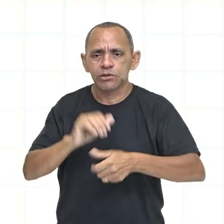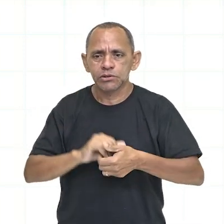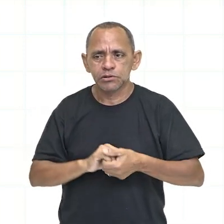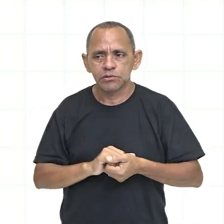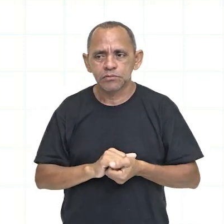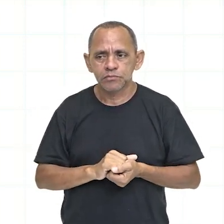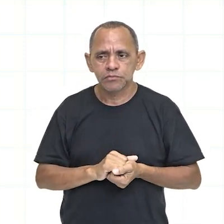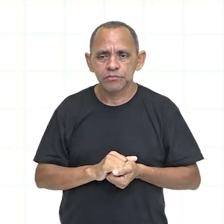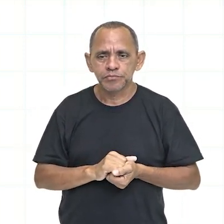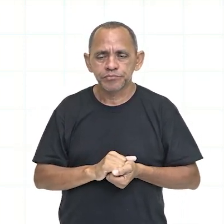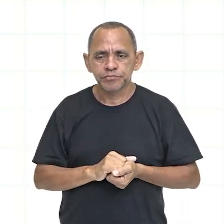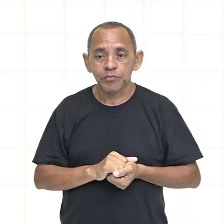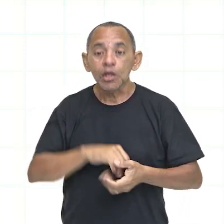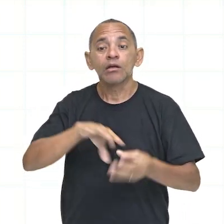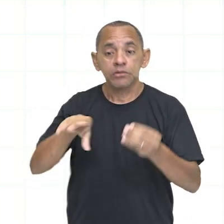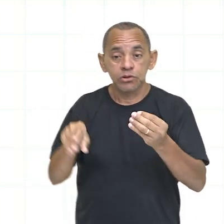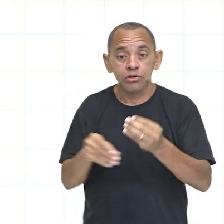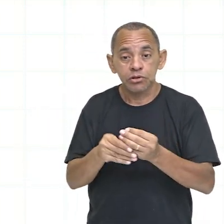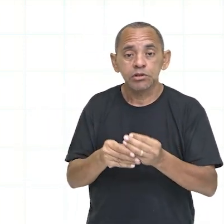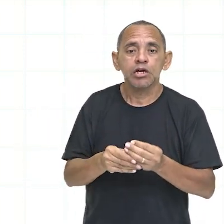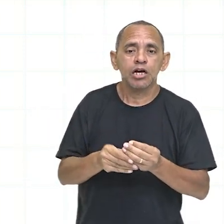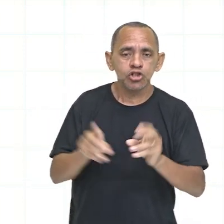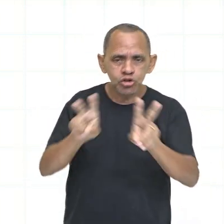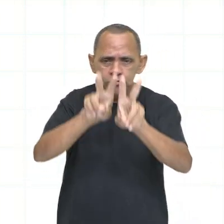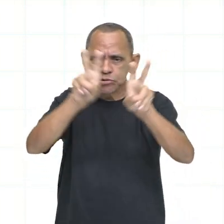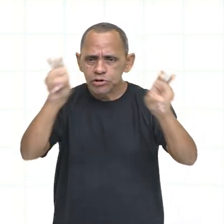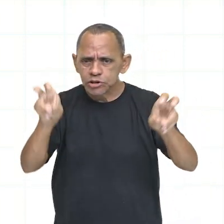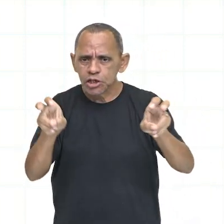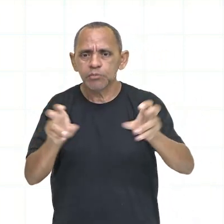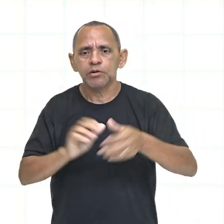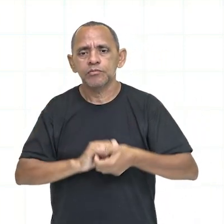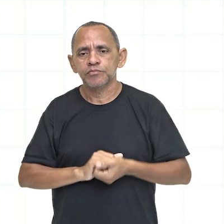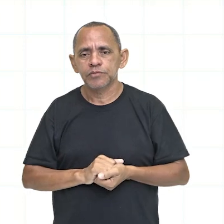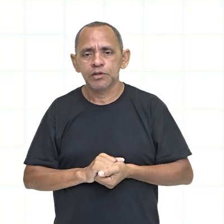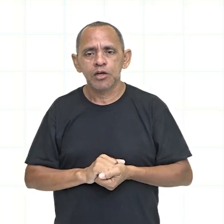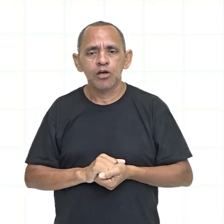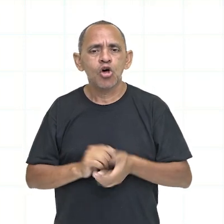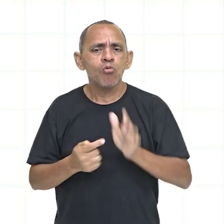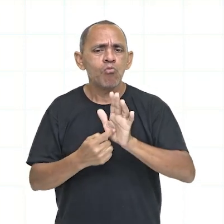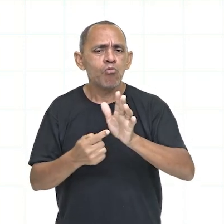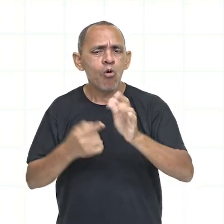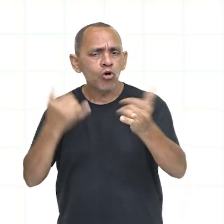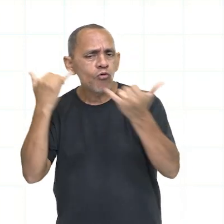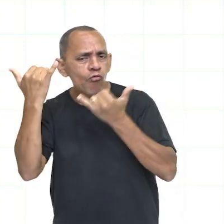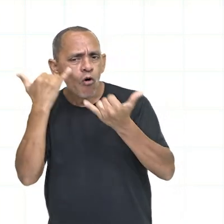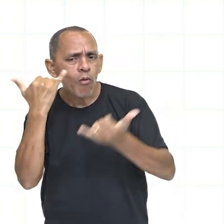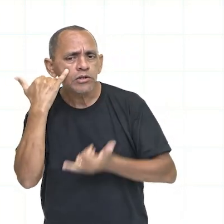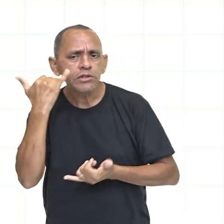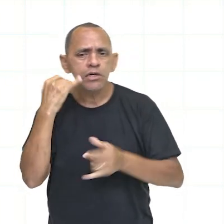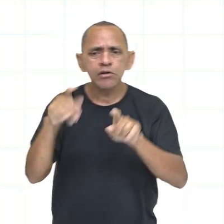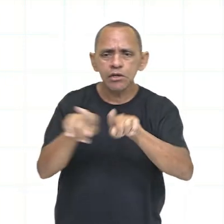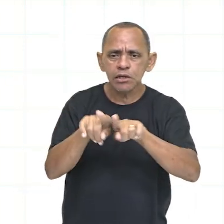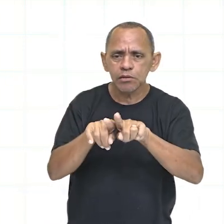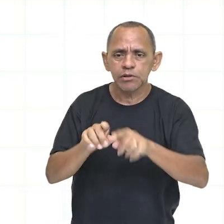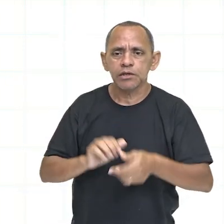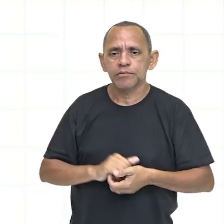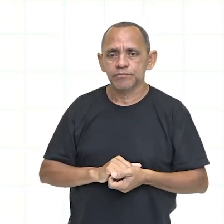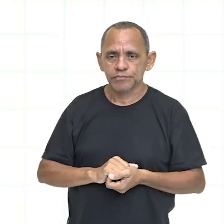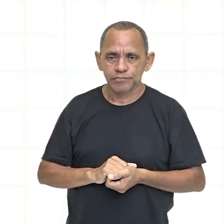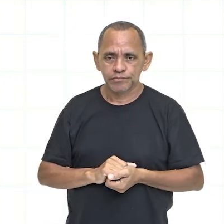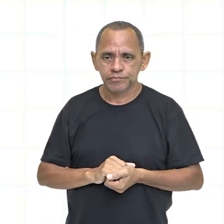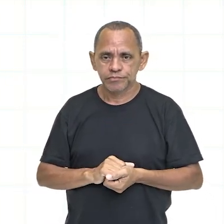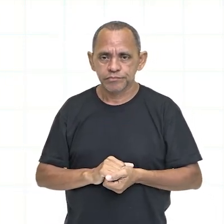conectam diante de um tema, né? Debatem ali, trazem informações sobre um único tema. Essa é a função de um